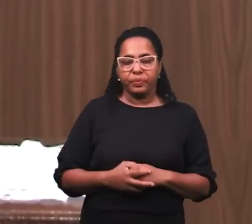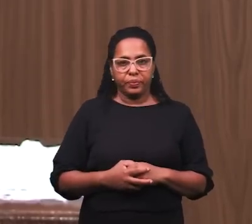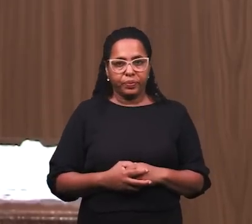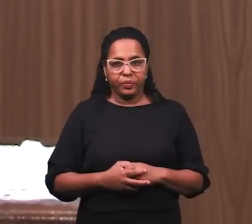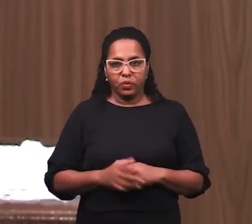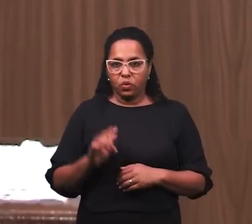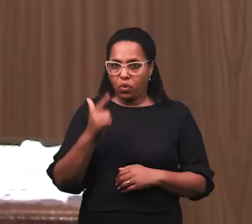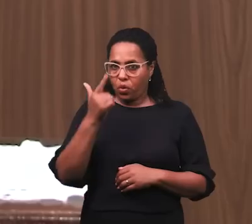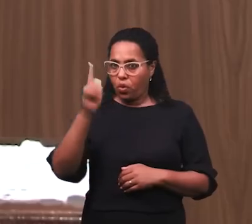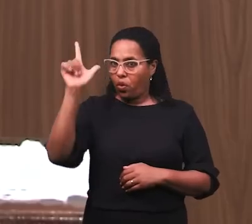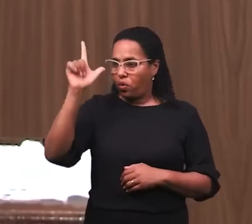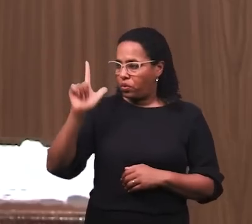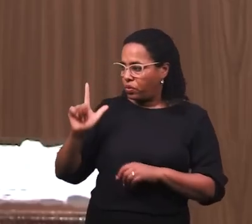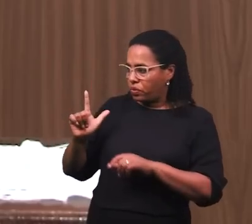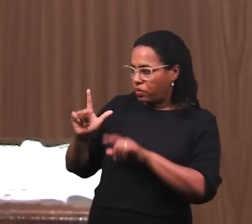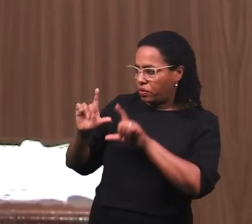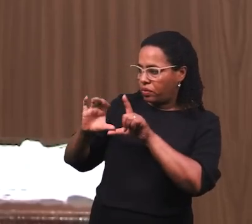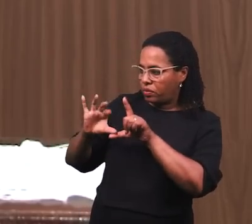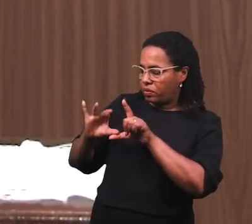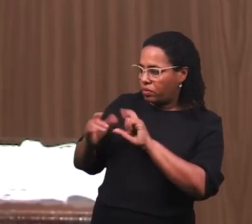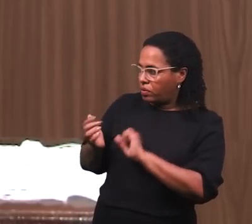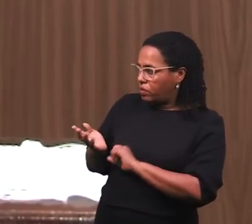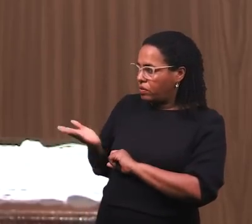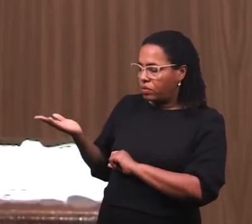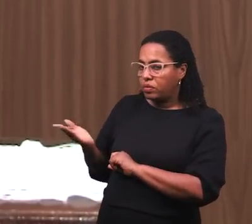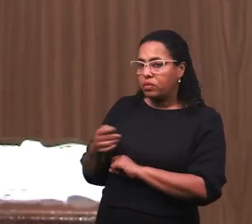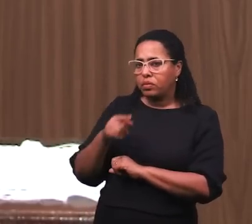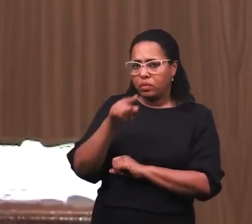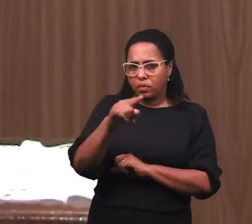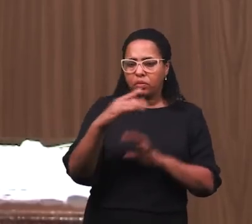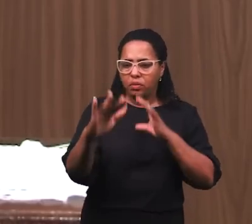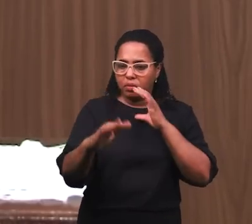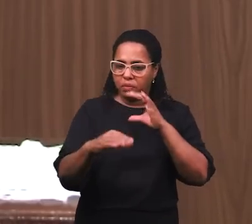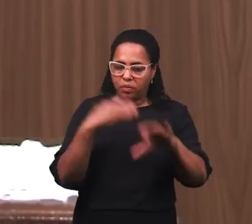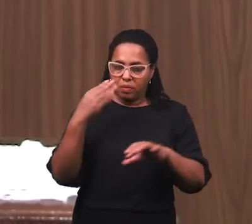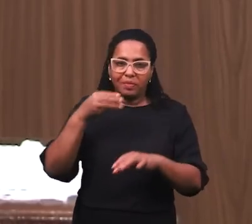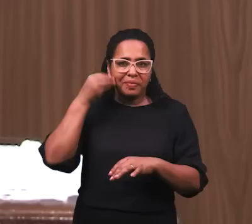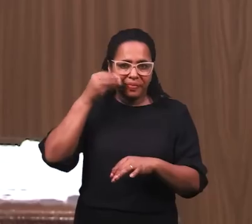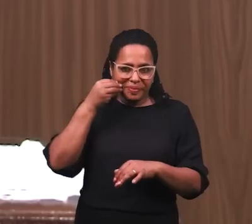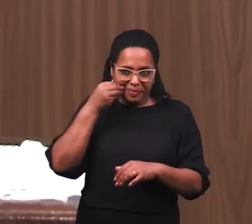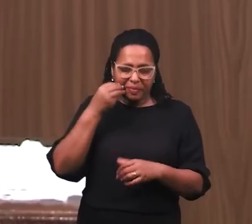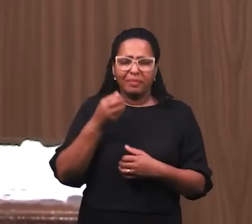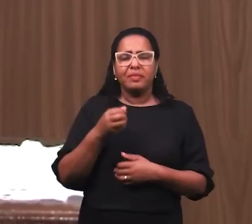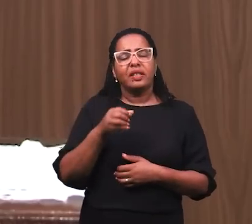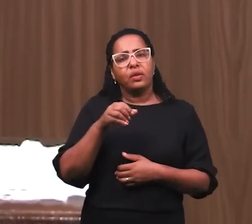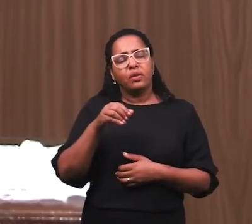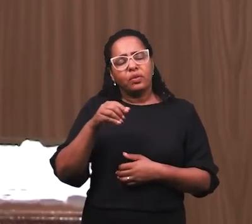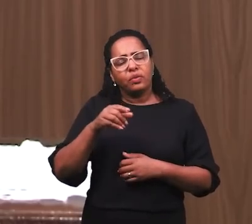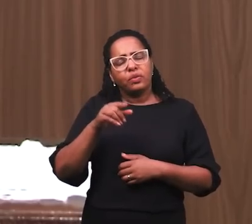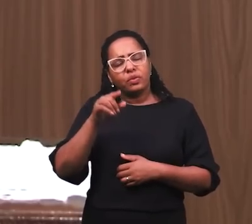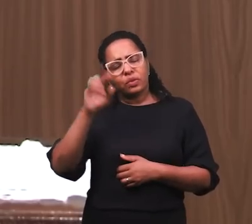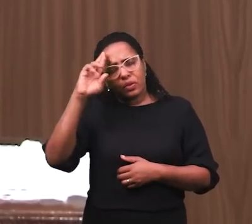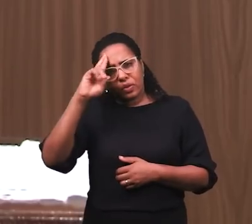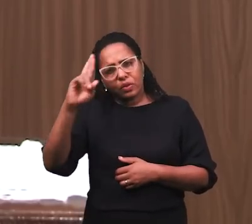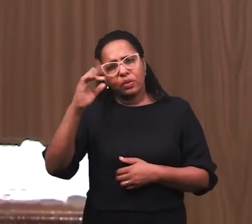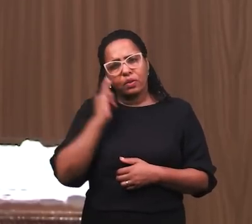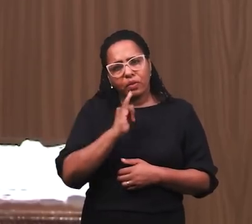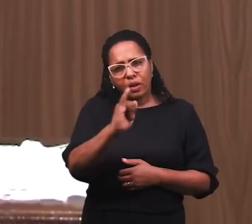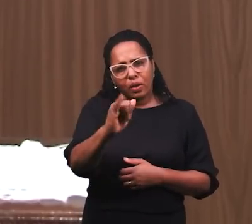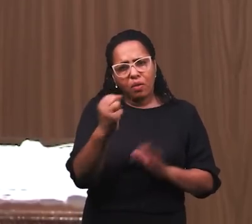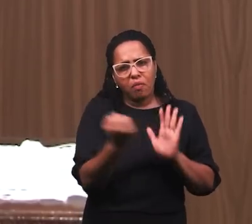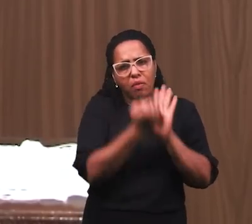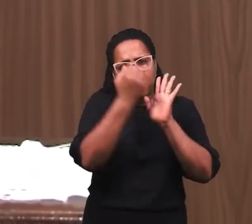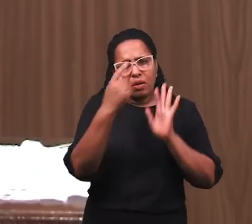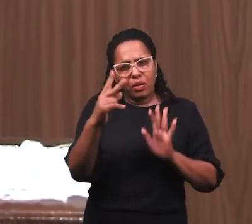assistência. Agora está aparecendo um outro QR Code para que você envie a sua experiência. Aquilo que o Senhor falou com você,